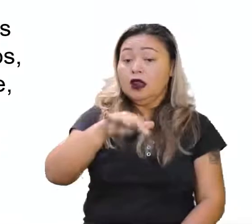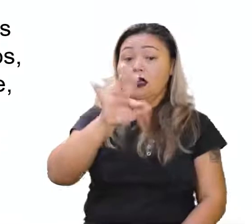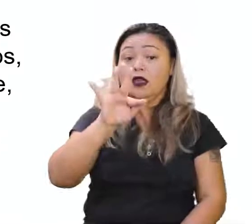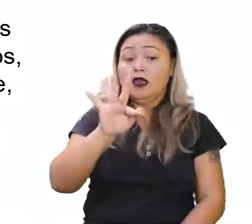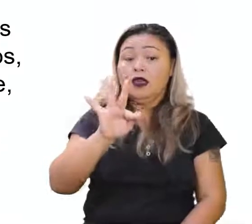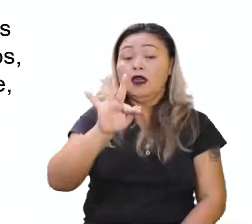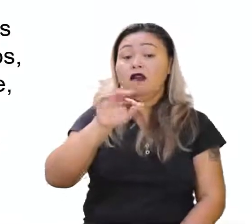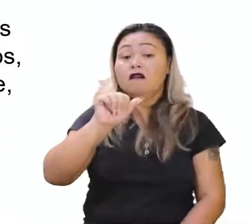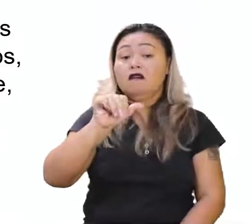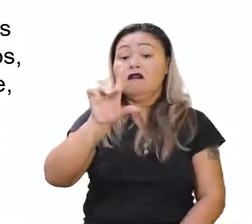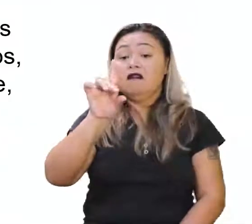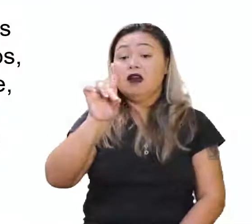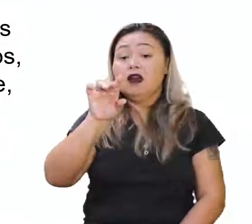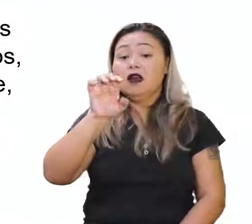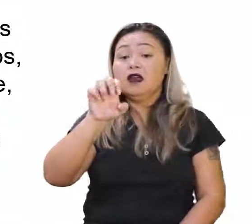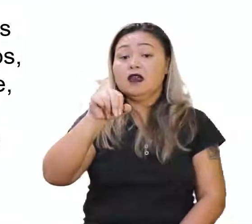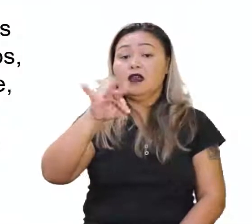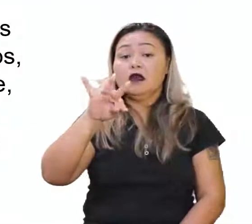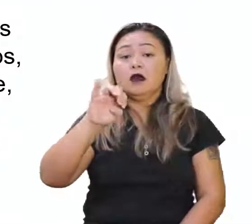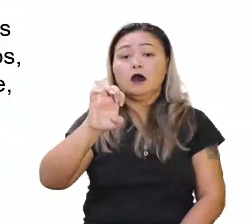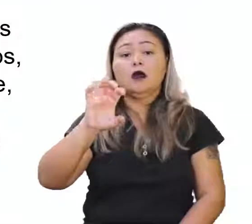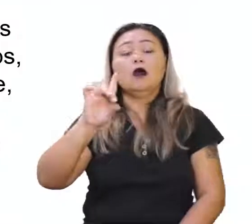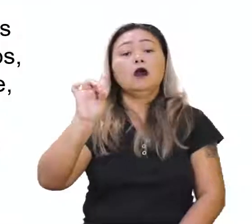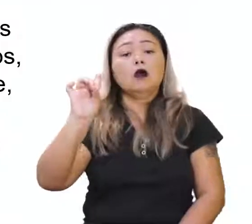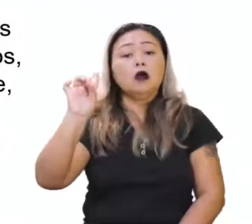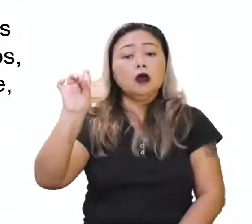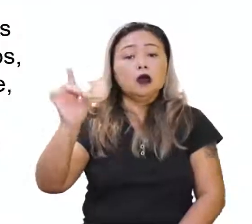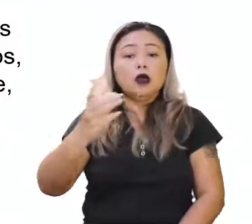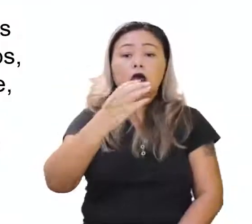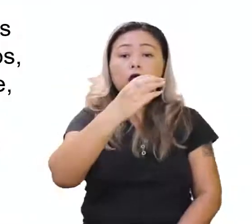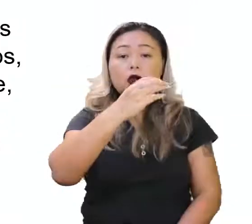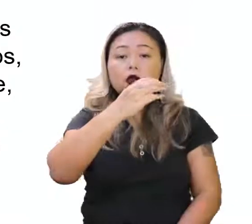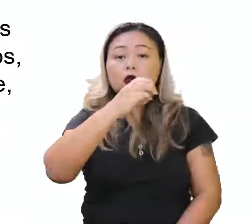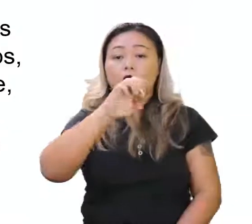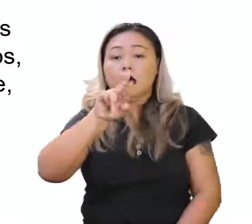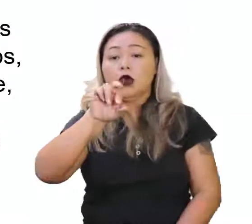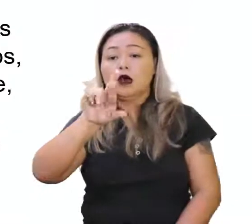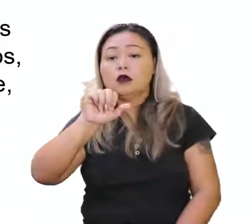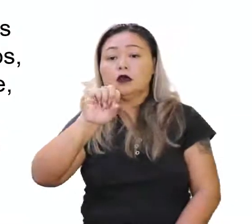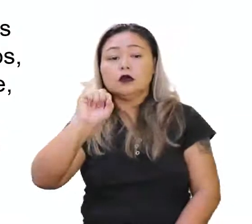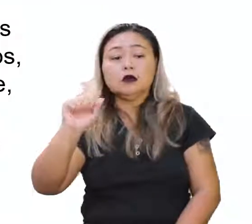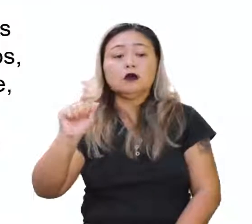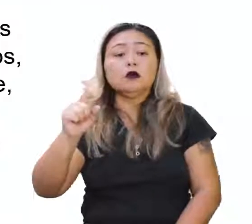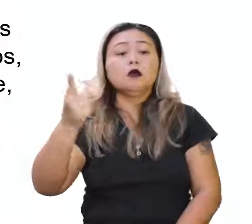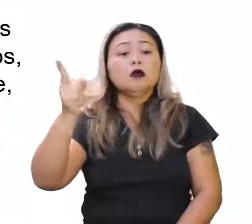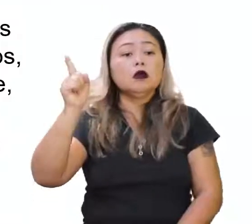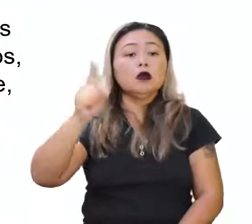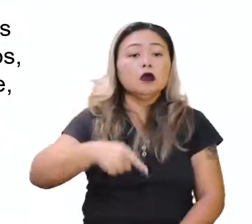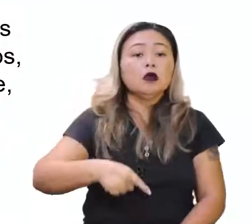linfatinides coceosas, que é o mal do caroço, e a